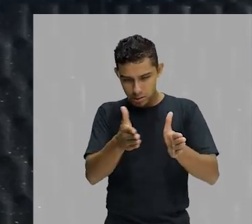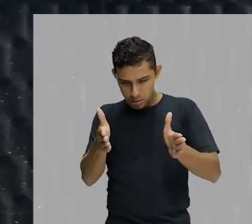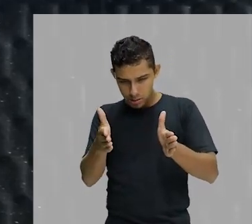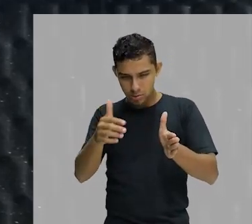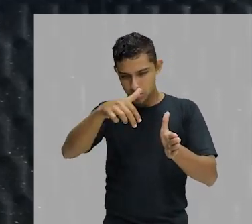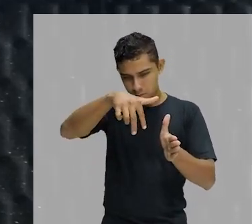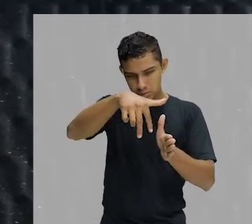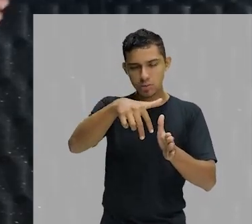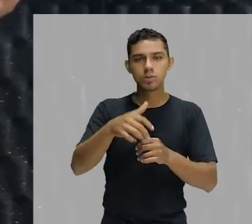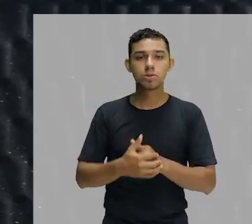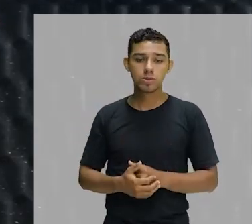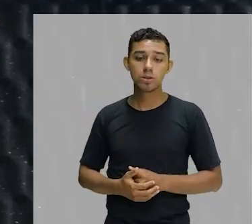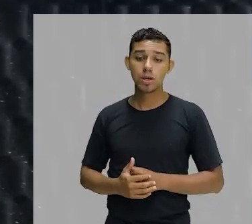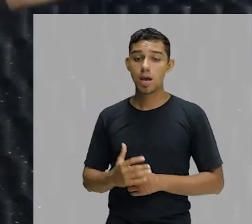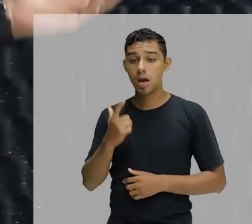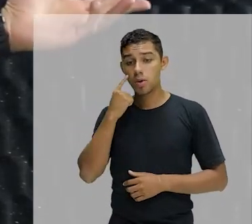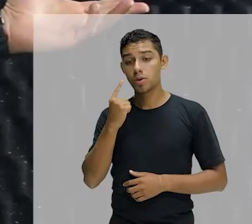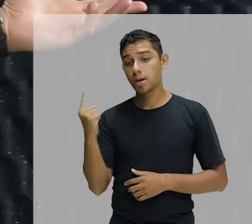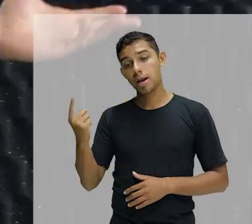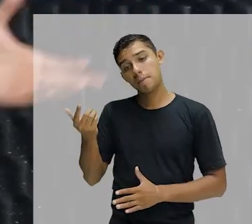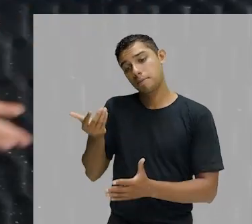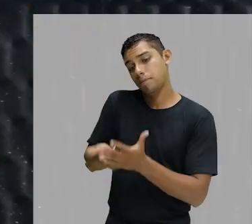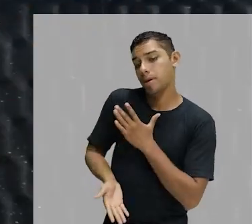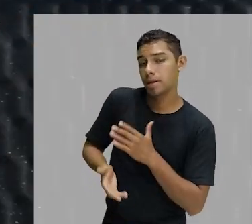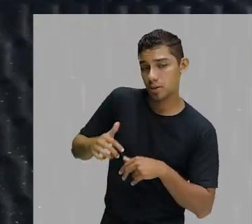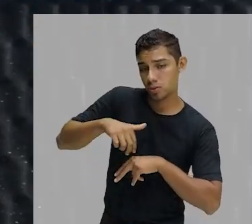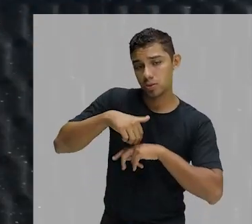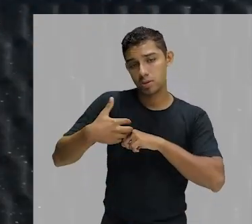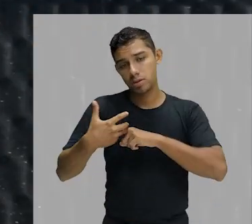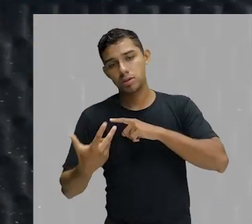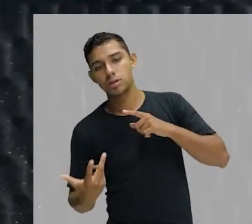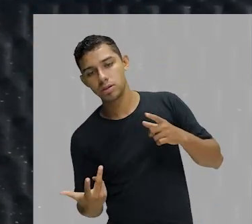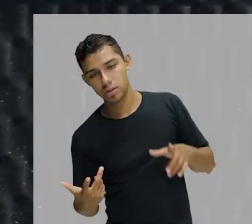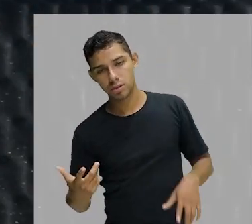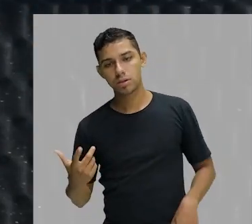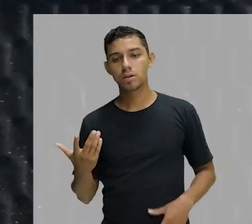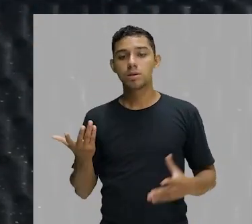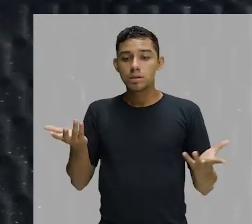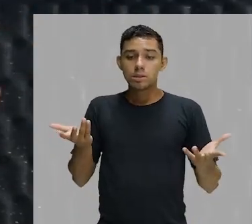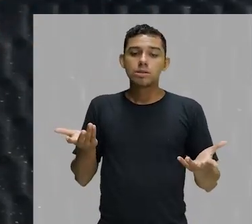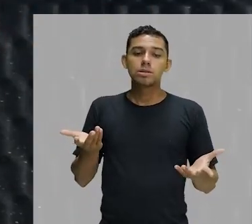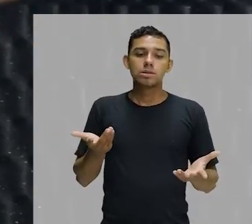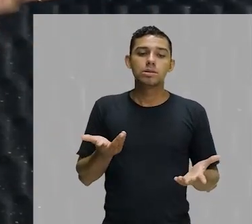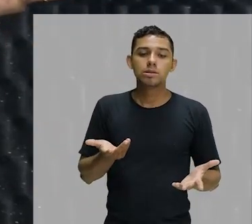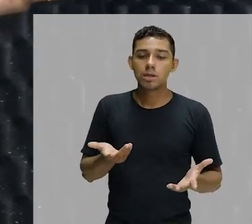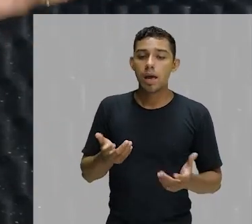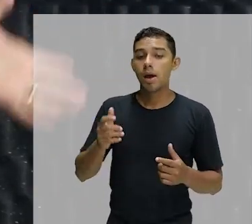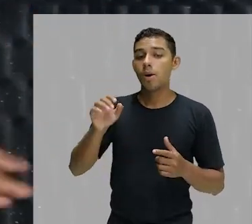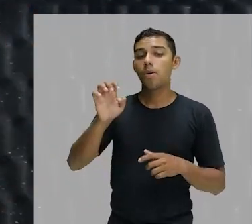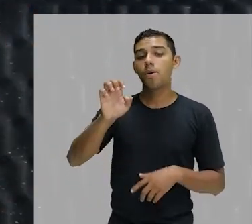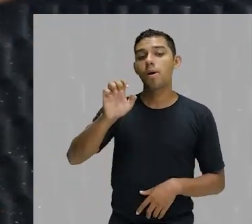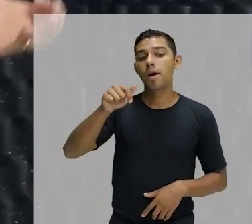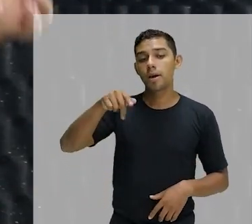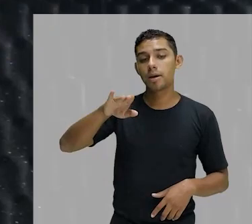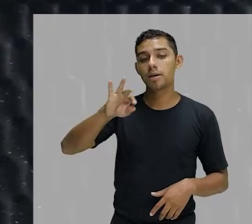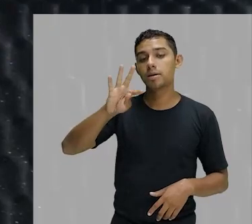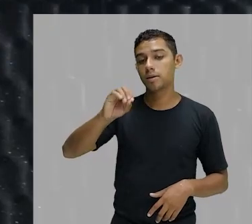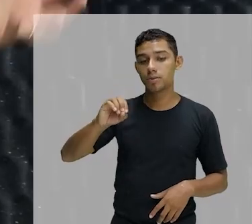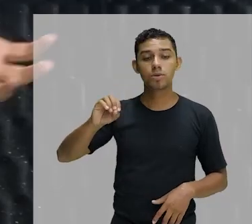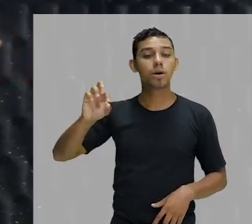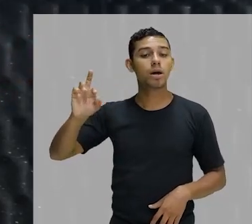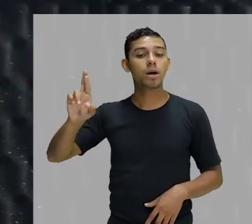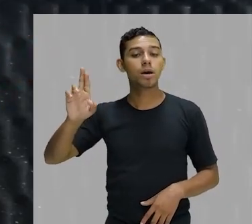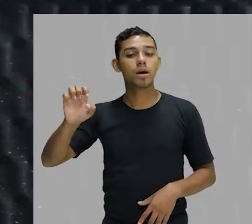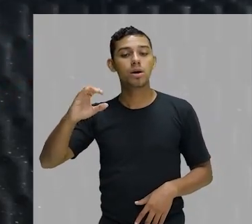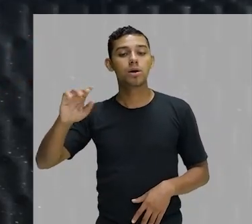quê? Ela perdendo o equilíbrio dessa trave. Aqui ela deixou de ter o equilíbrio recuperado. Ela não conseguiu o